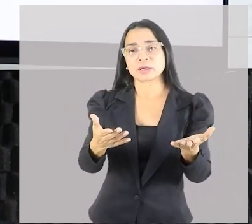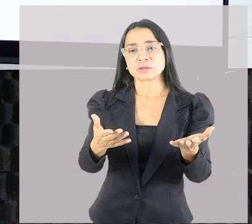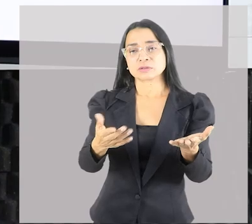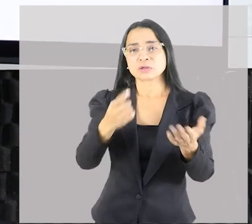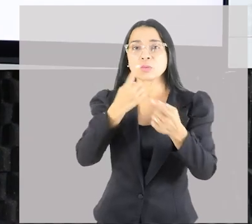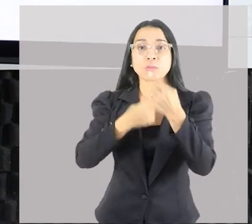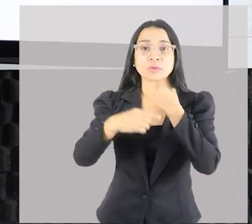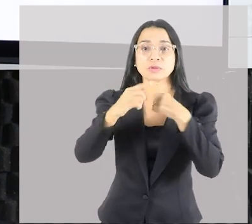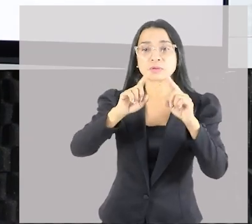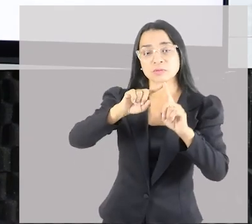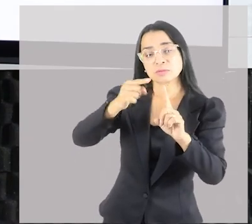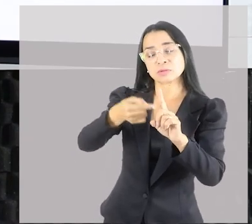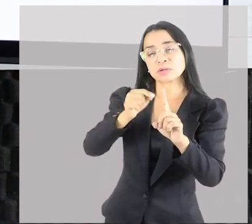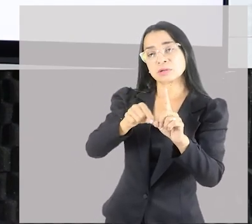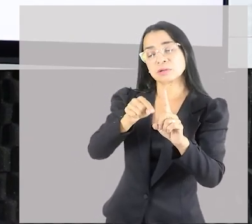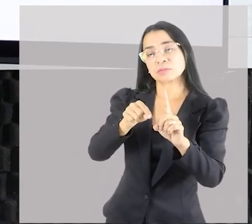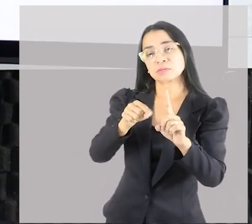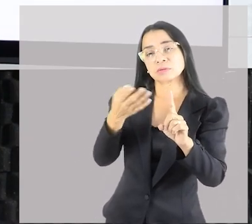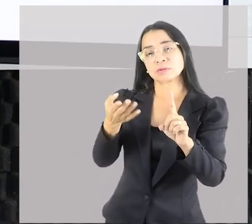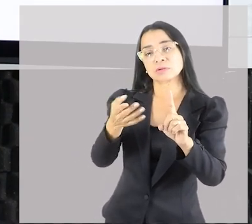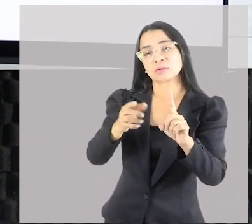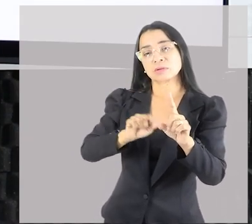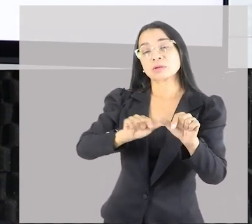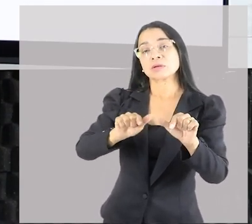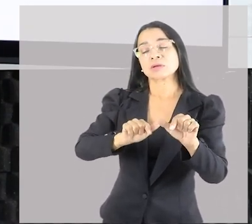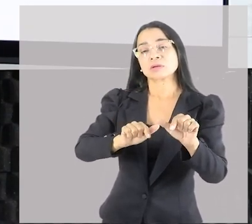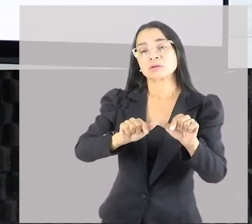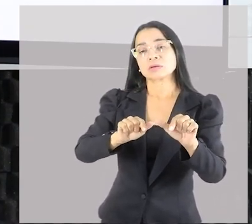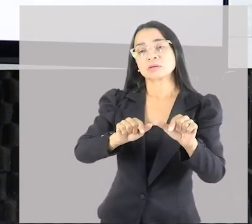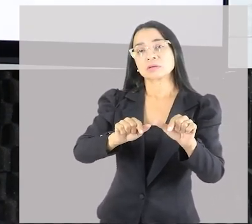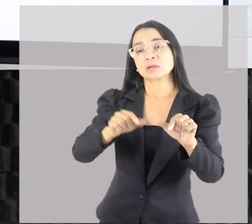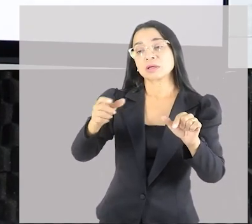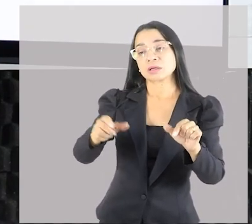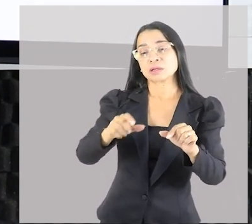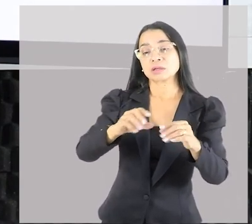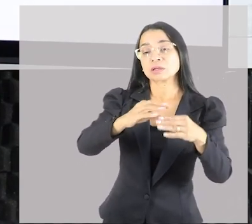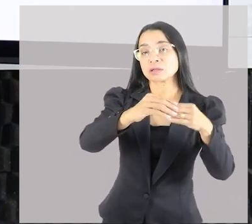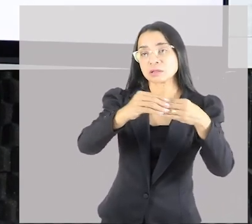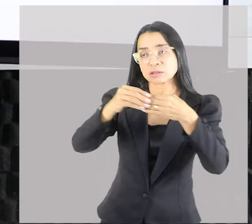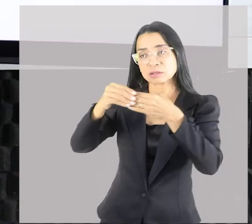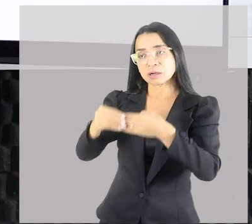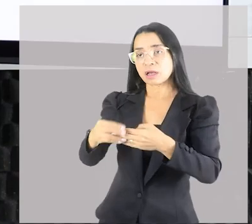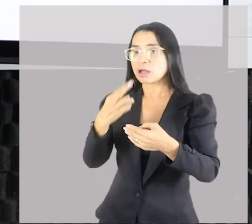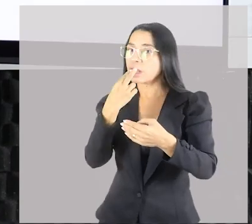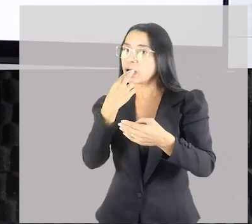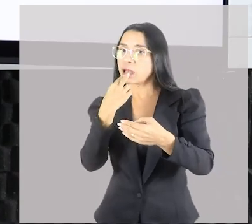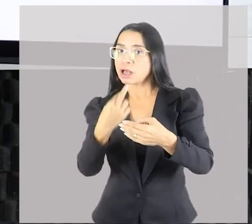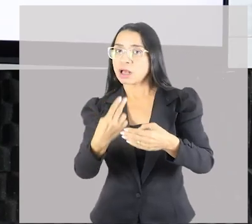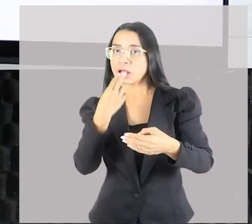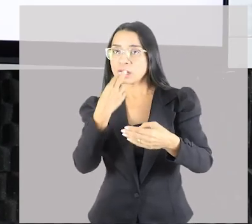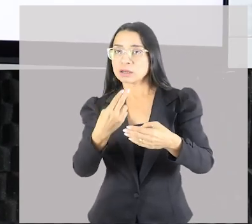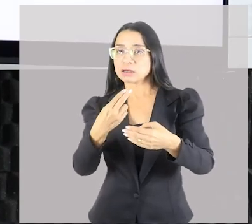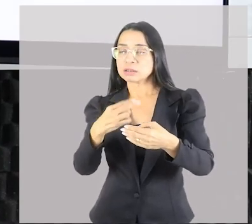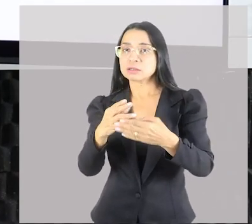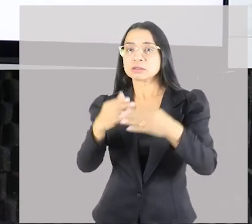maneira, né, que são trabalhadores da fazenda, que ele traga a língua do boi para o